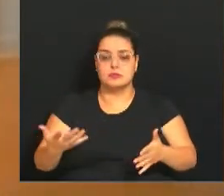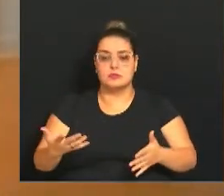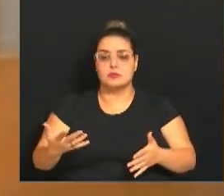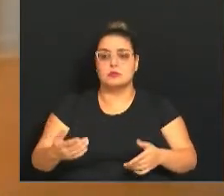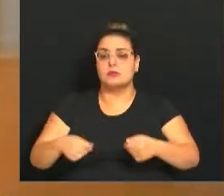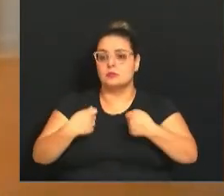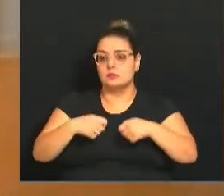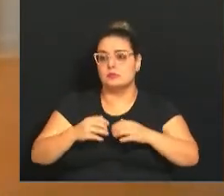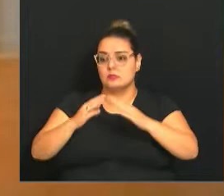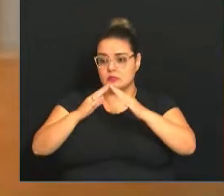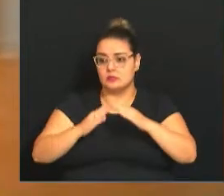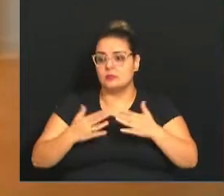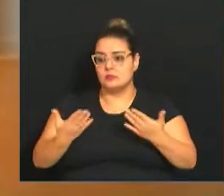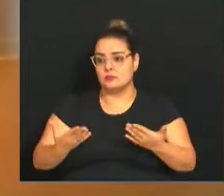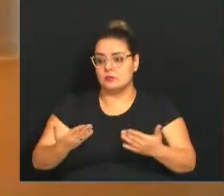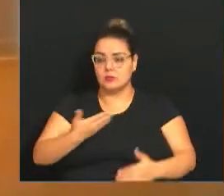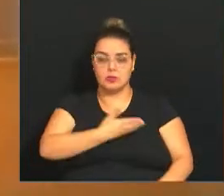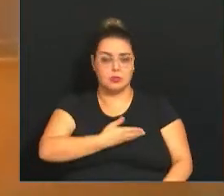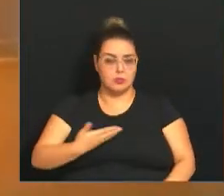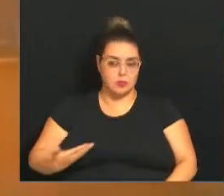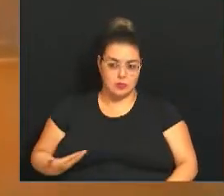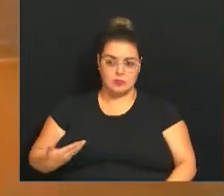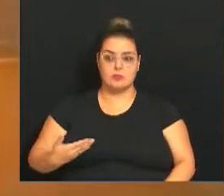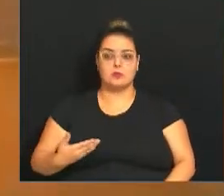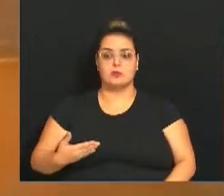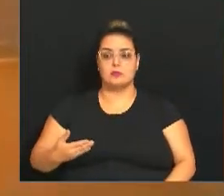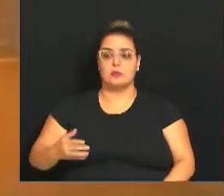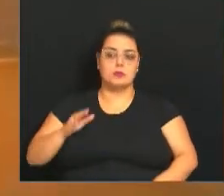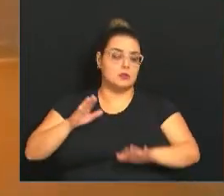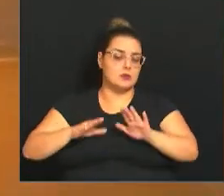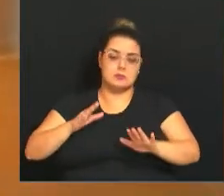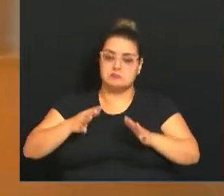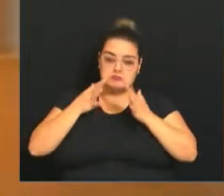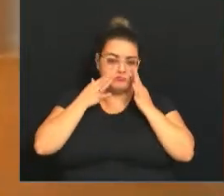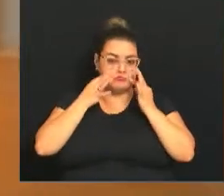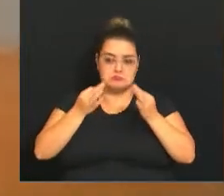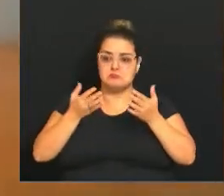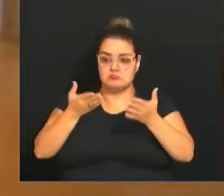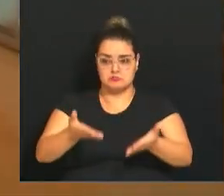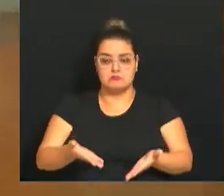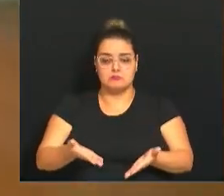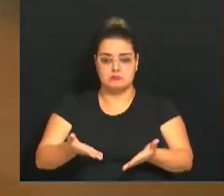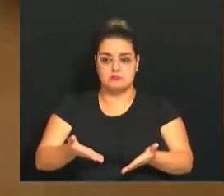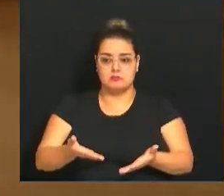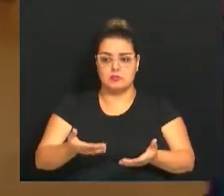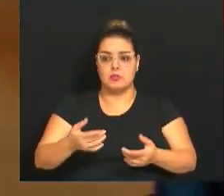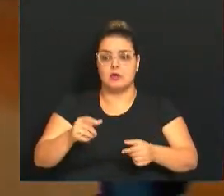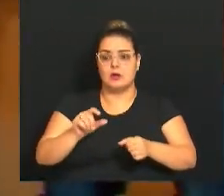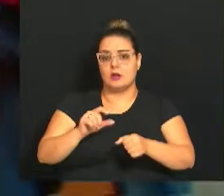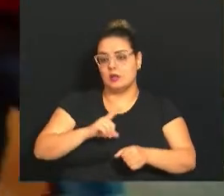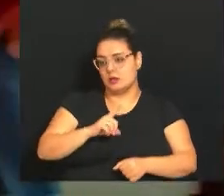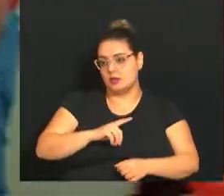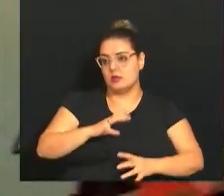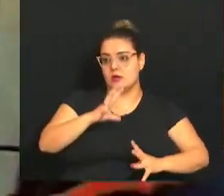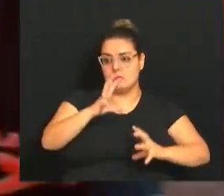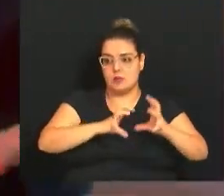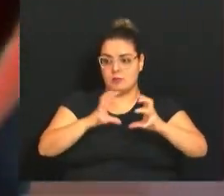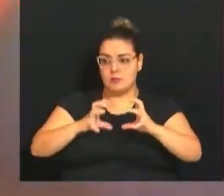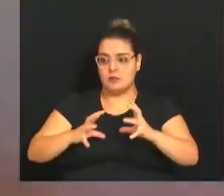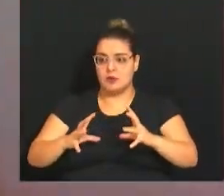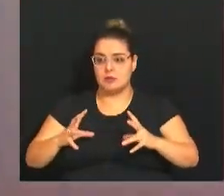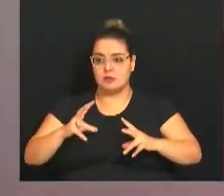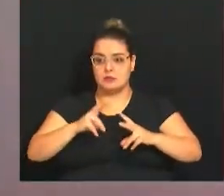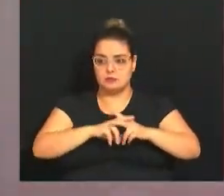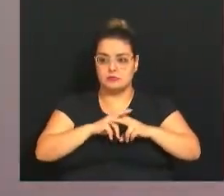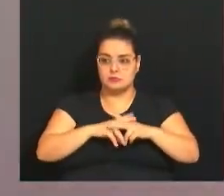e o poder público, os governantes, normalmente não dão atenção a isso. E aí isso gera conflitos importantes em todas as cidades. E